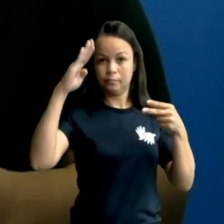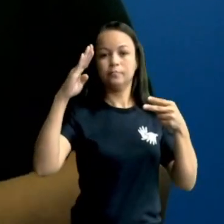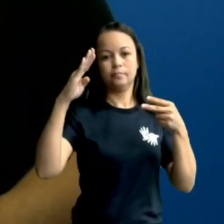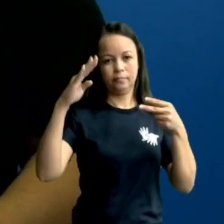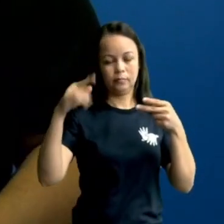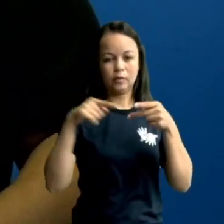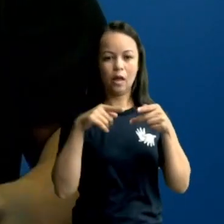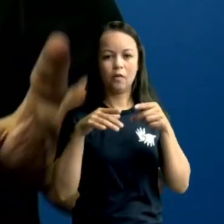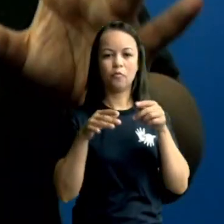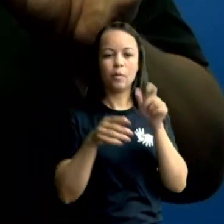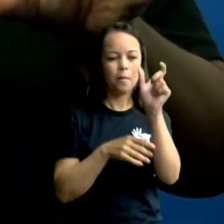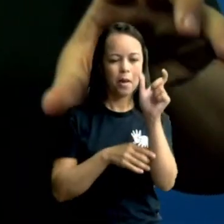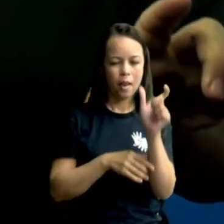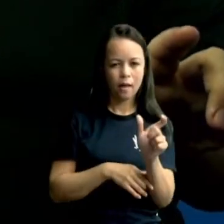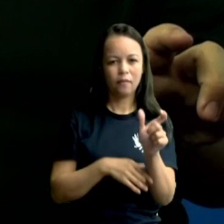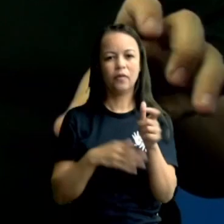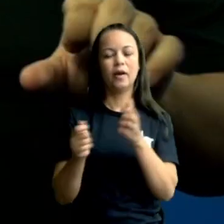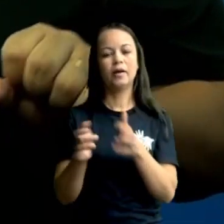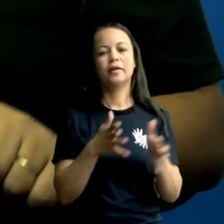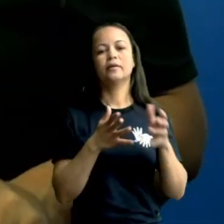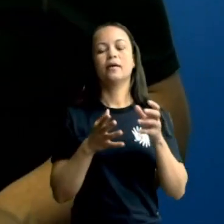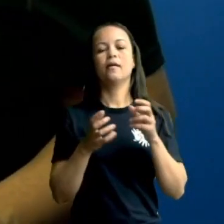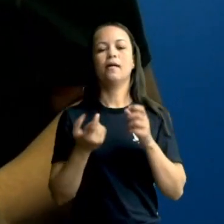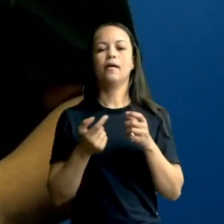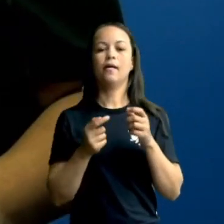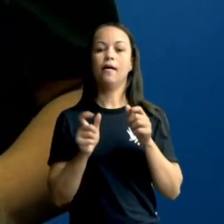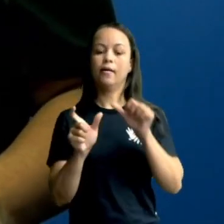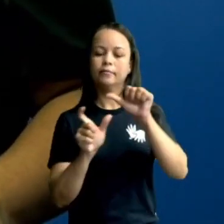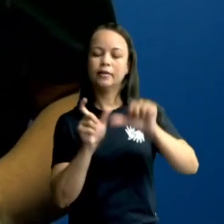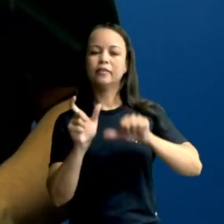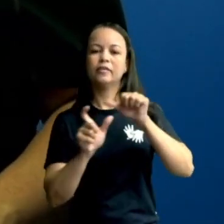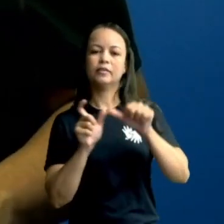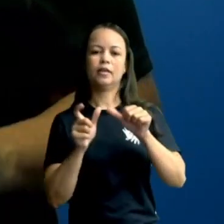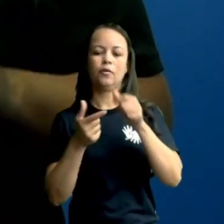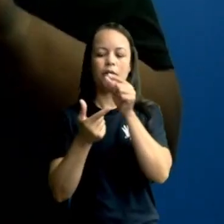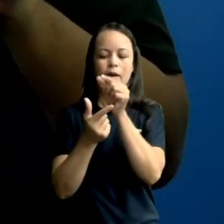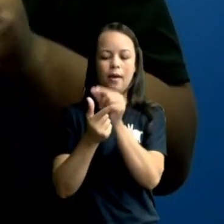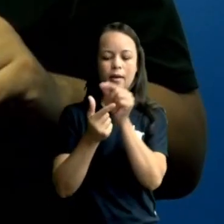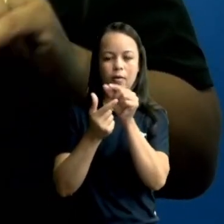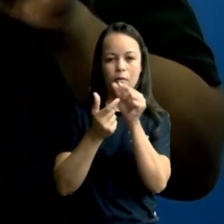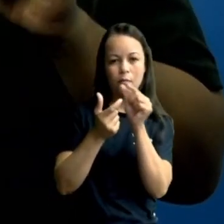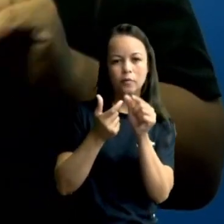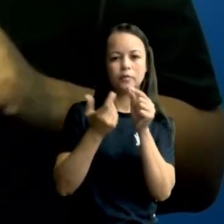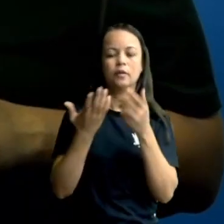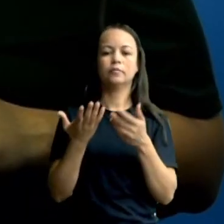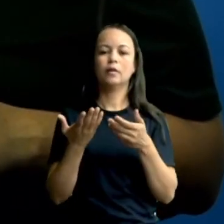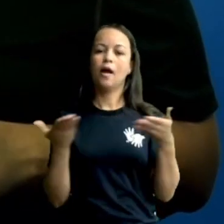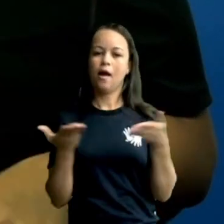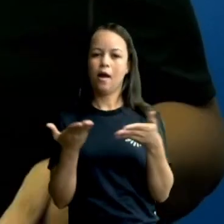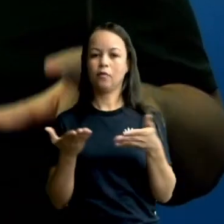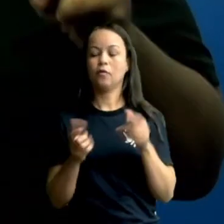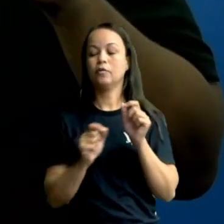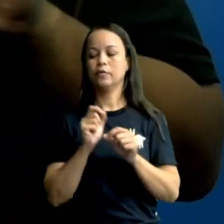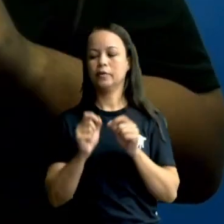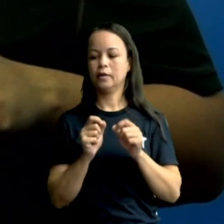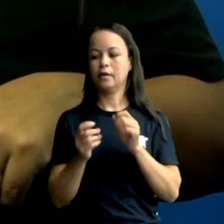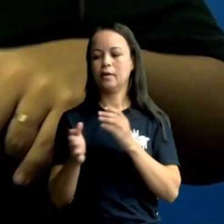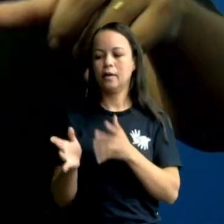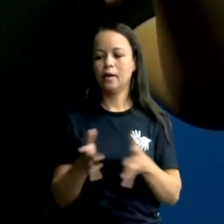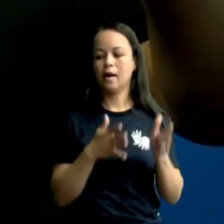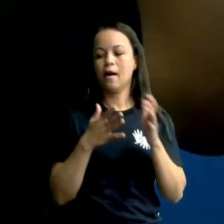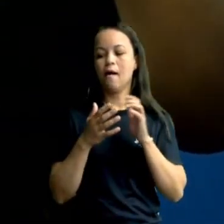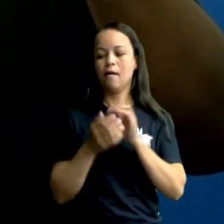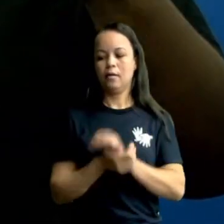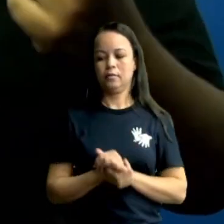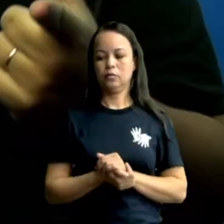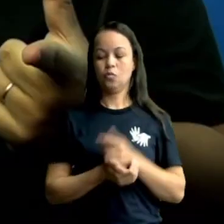meios de formação de palavras, que é derivação e composição, vamos para a exceção, né? Vamos aprender quais